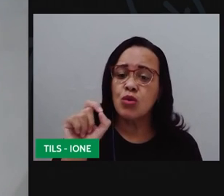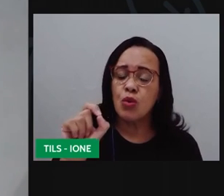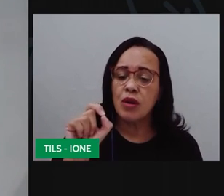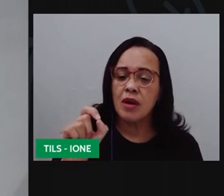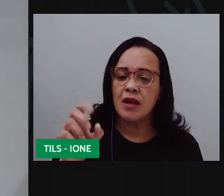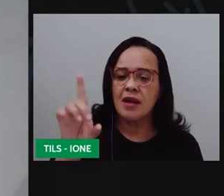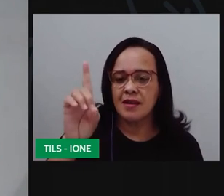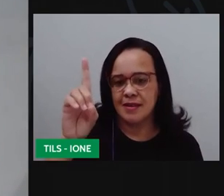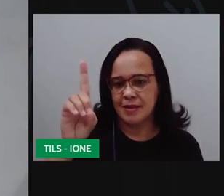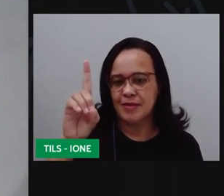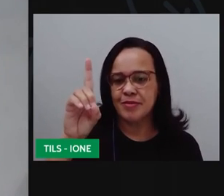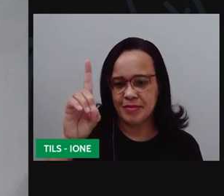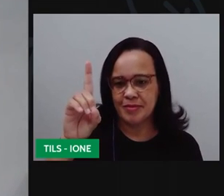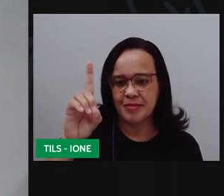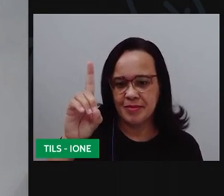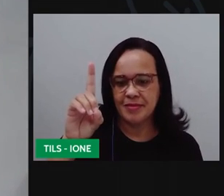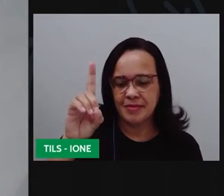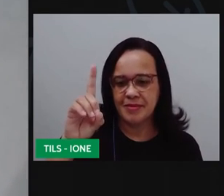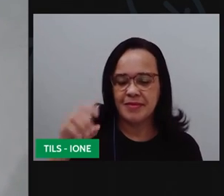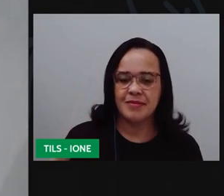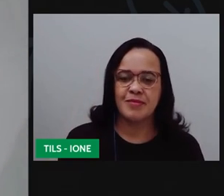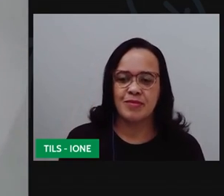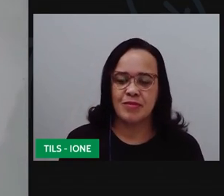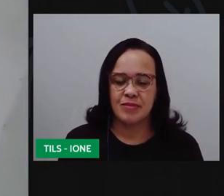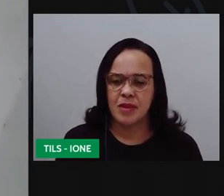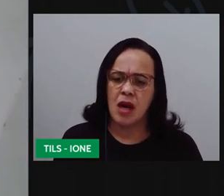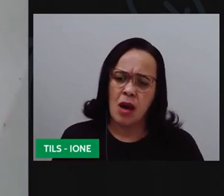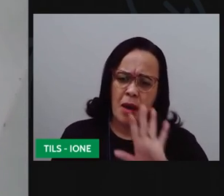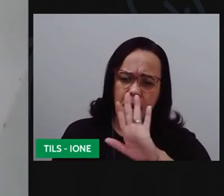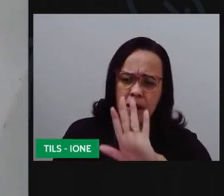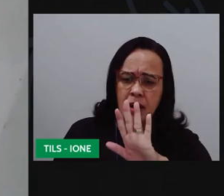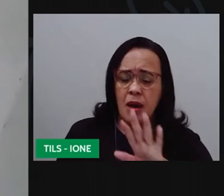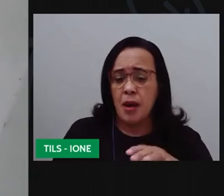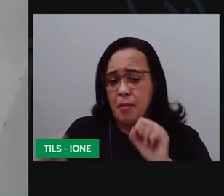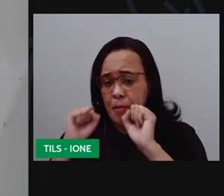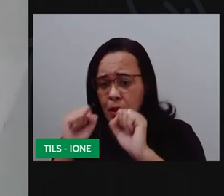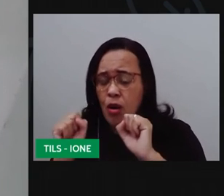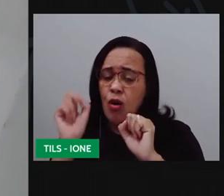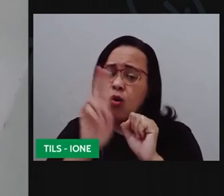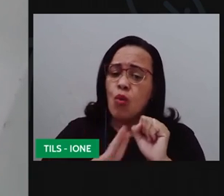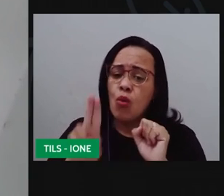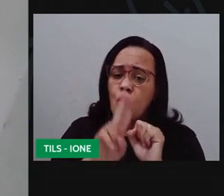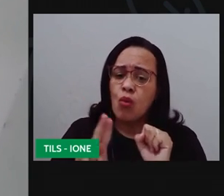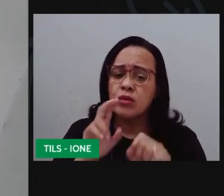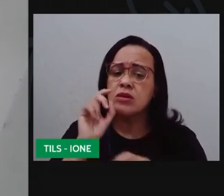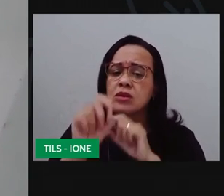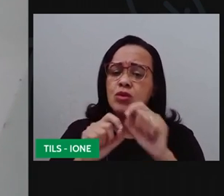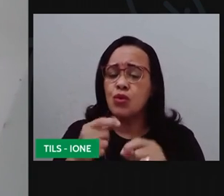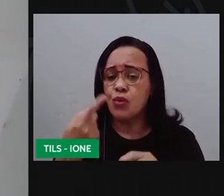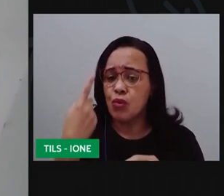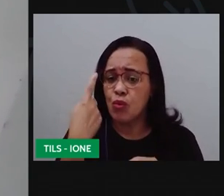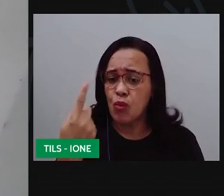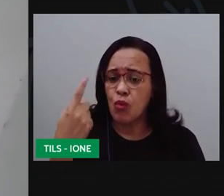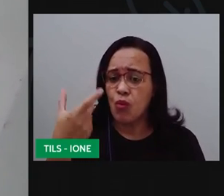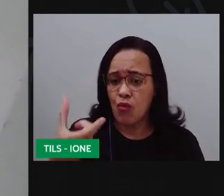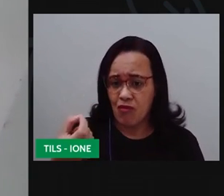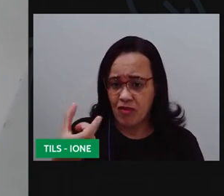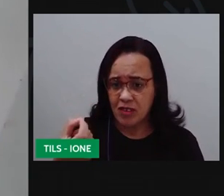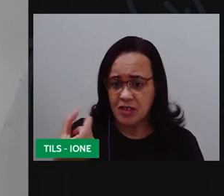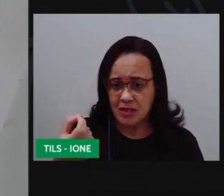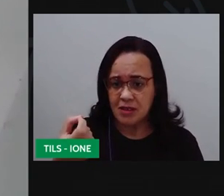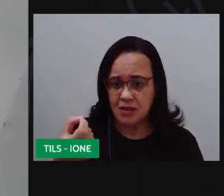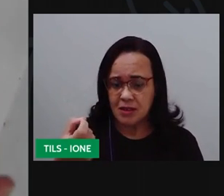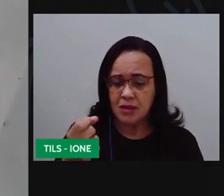vamo lá Mas eu posso utilizar esse 120 aqui na casa é da minha